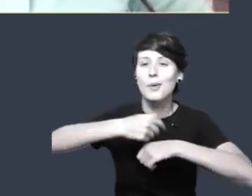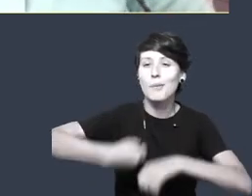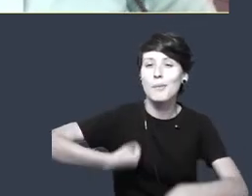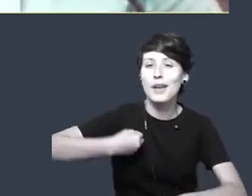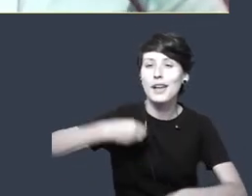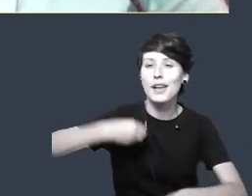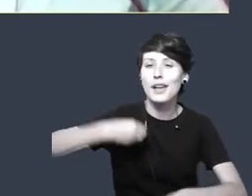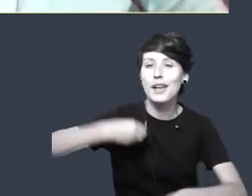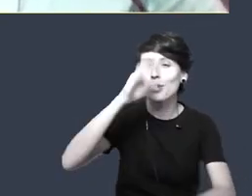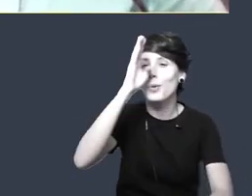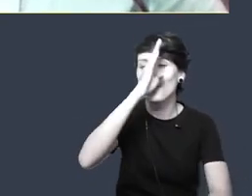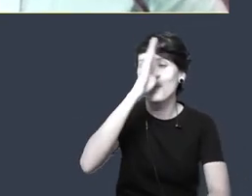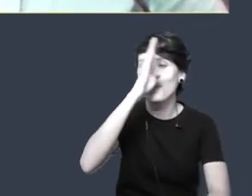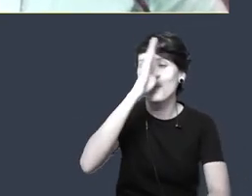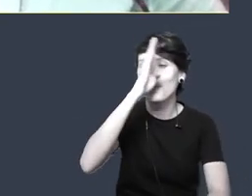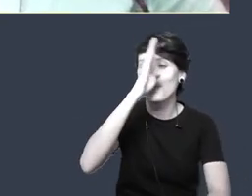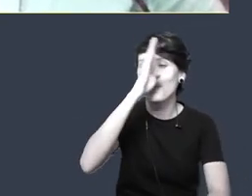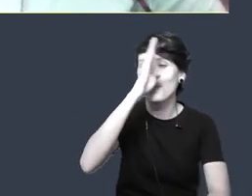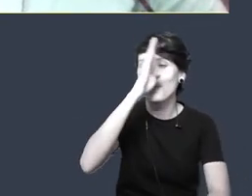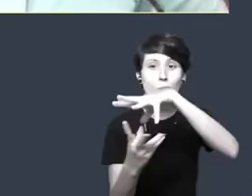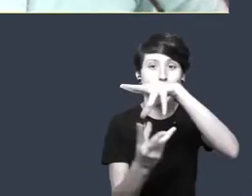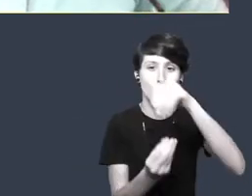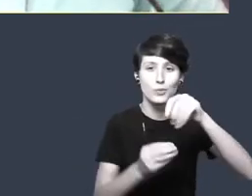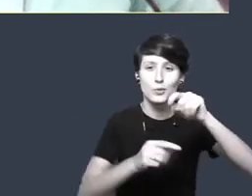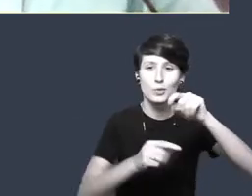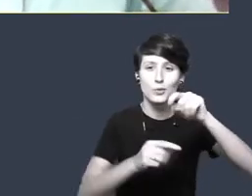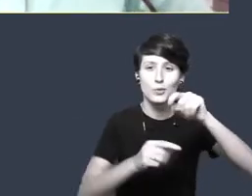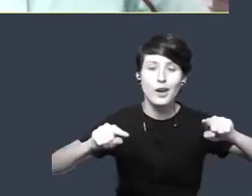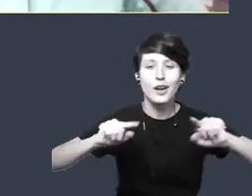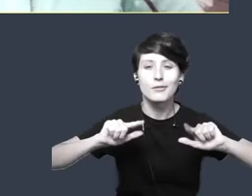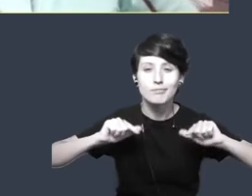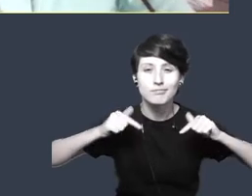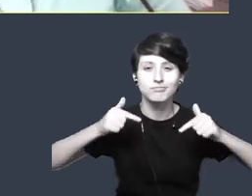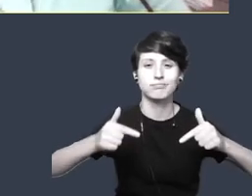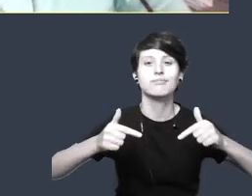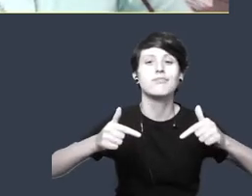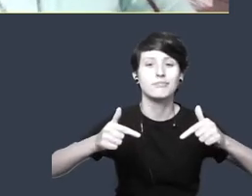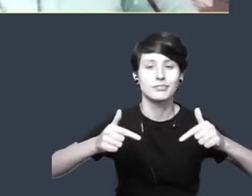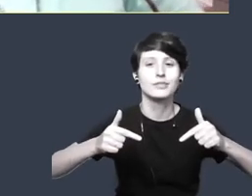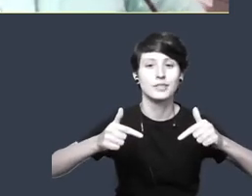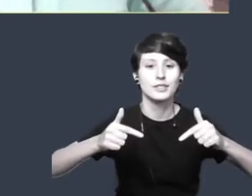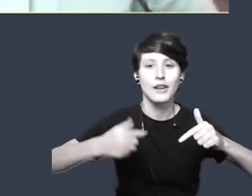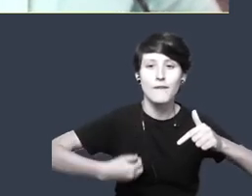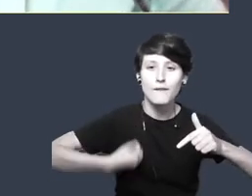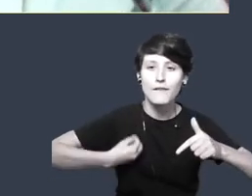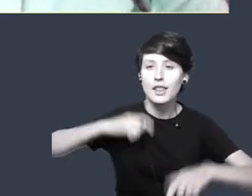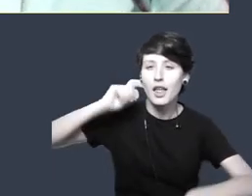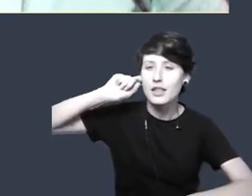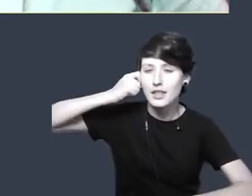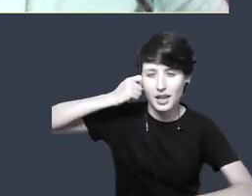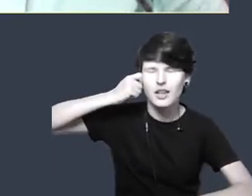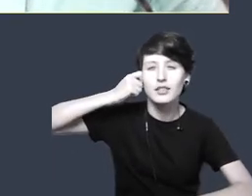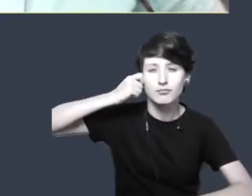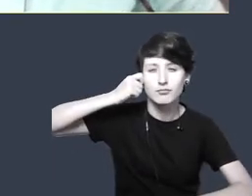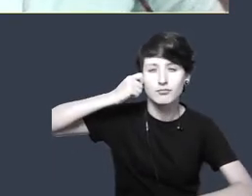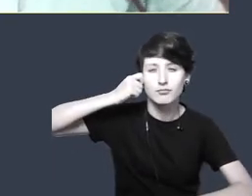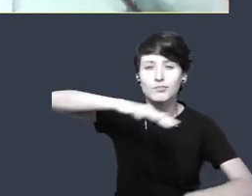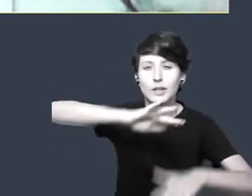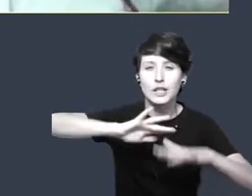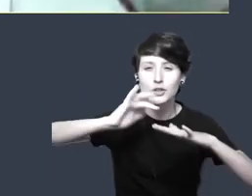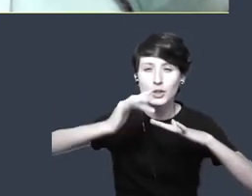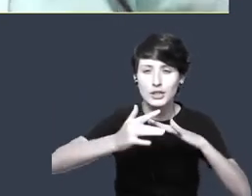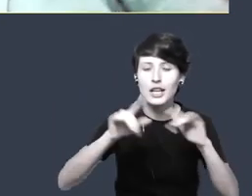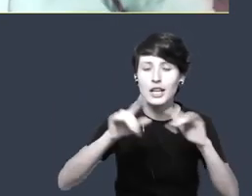no mundo, com várias manifestações em prol de vidas negras, tanto nas redes sociais quanto no